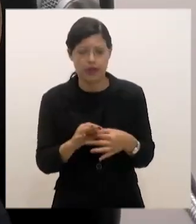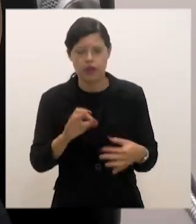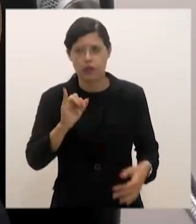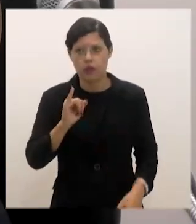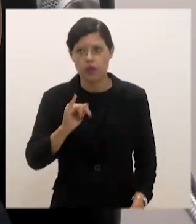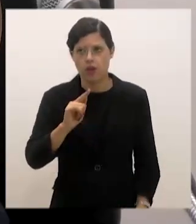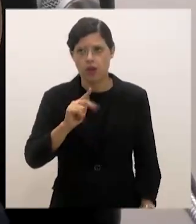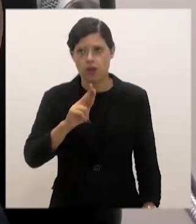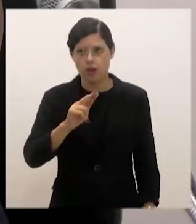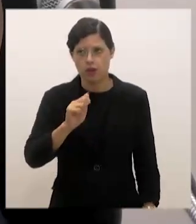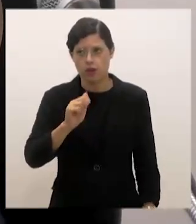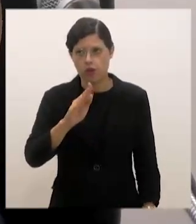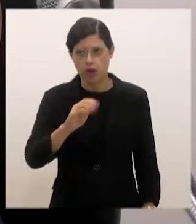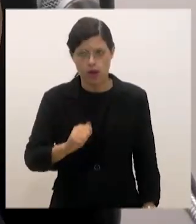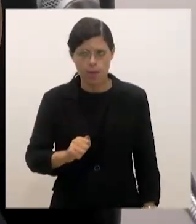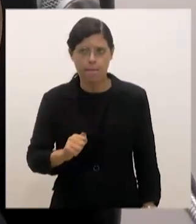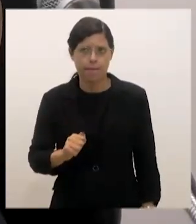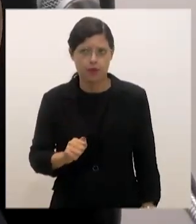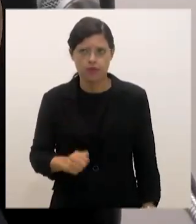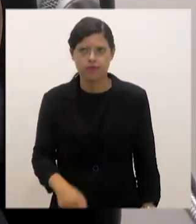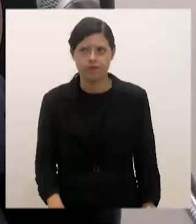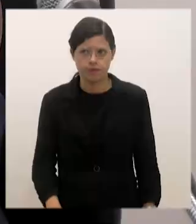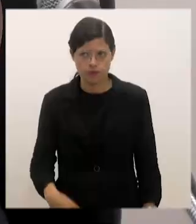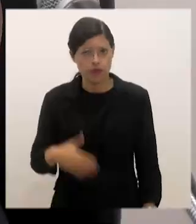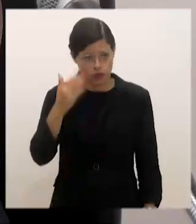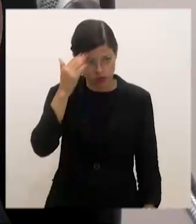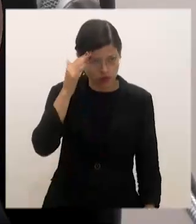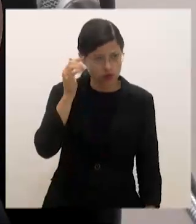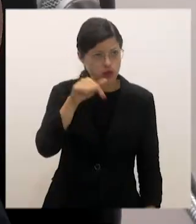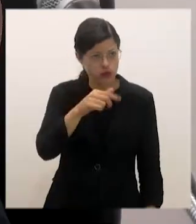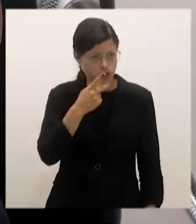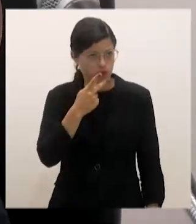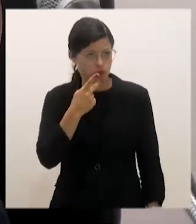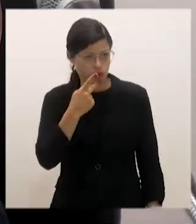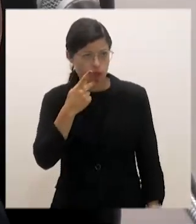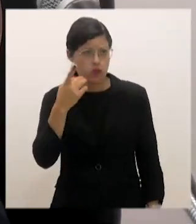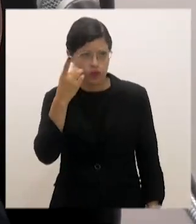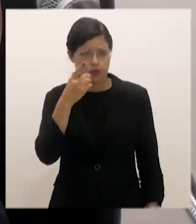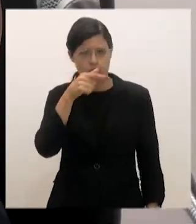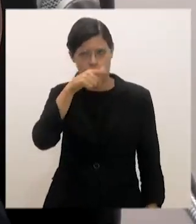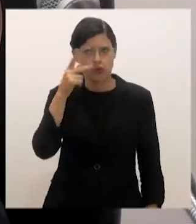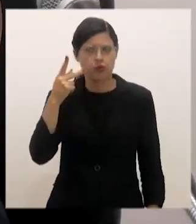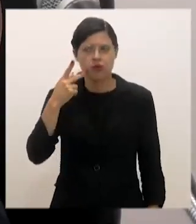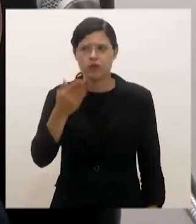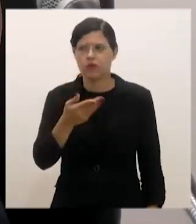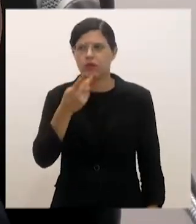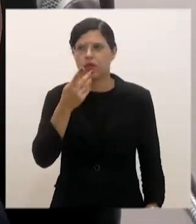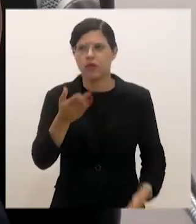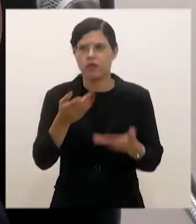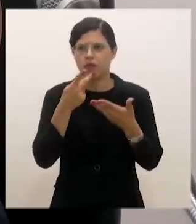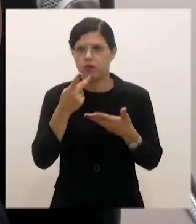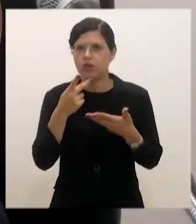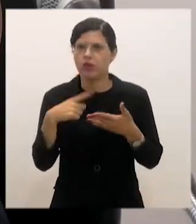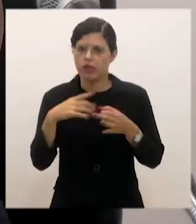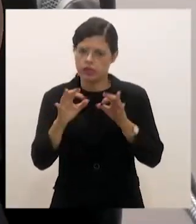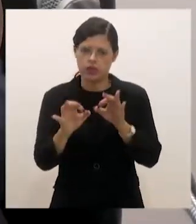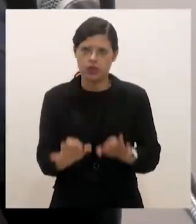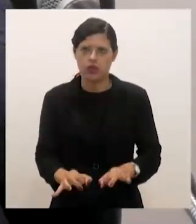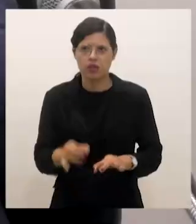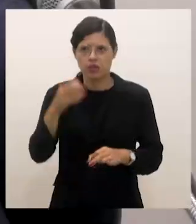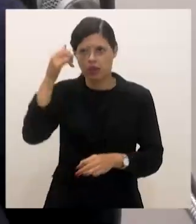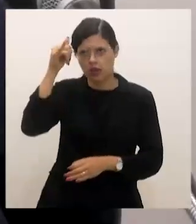e vice-versa. Eu estou entendendo o que o senhor está querendo dizer, doutor. Eu estou entendendo, doutor Luiz Paulo, que o senhor quer dizer que quer ter a certeza para que não